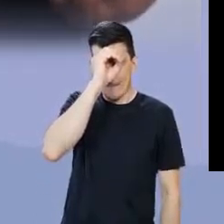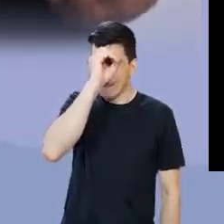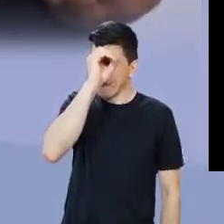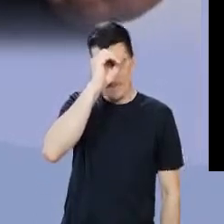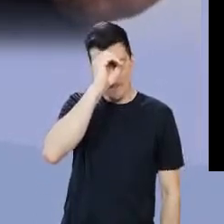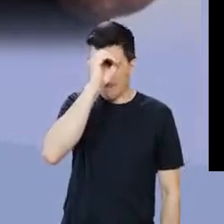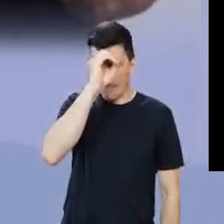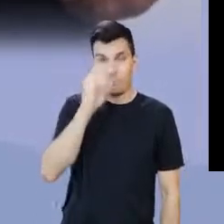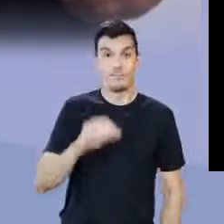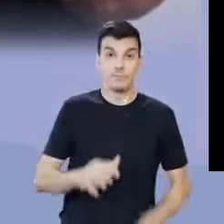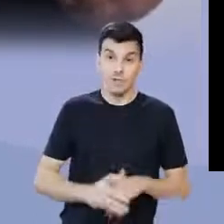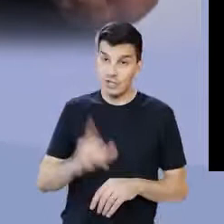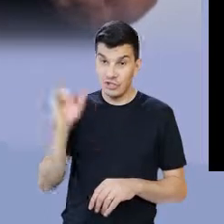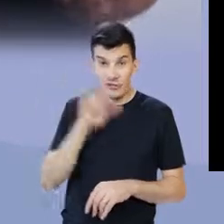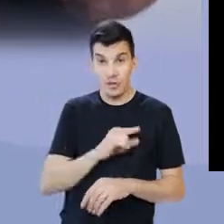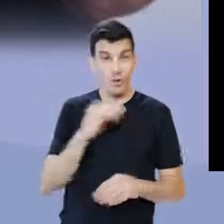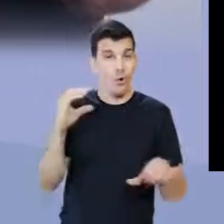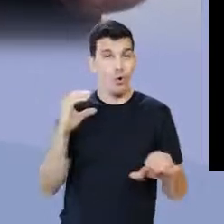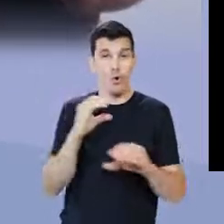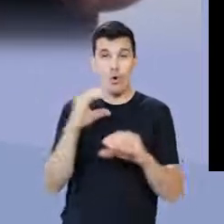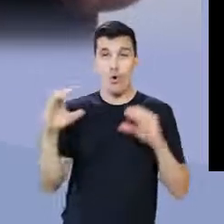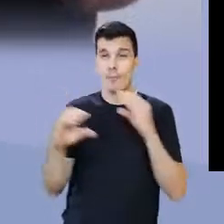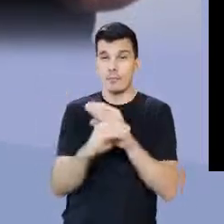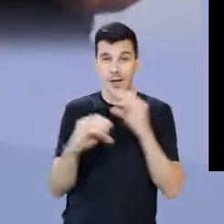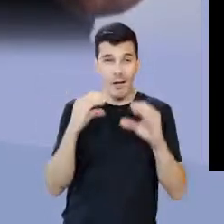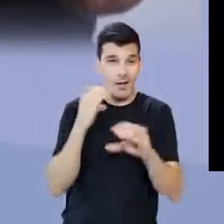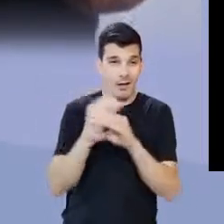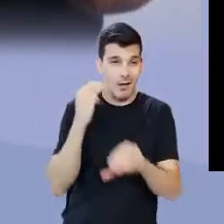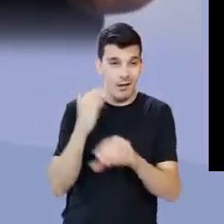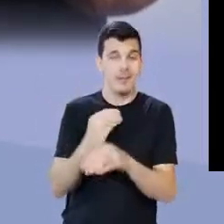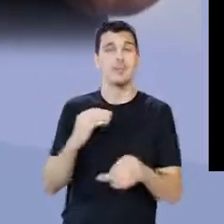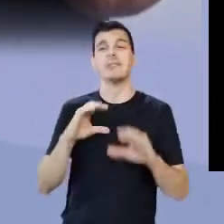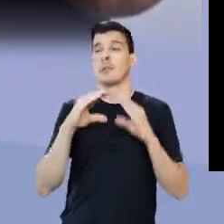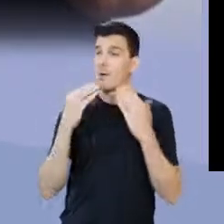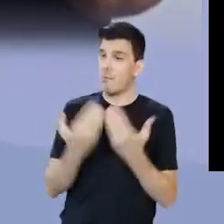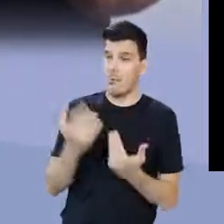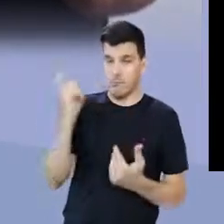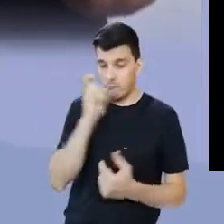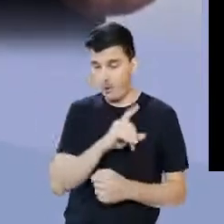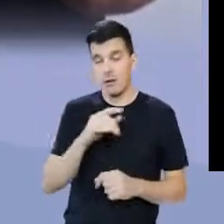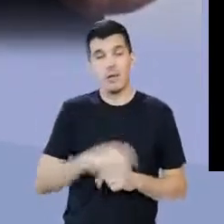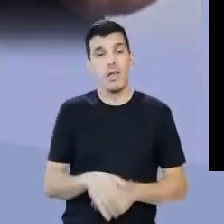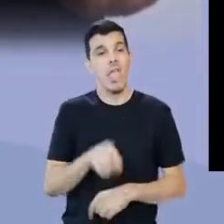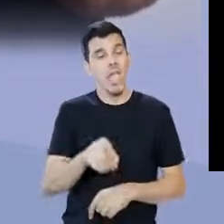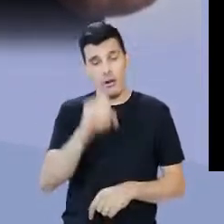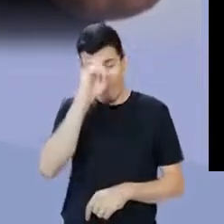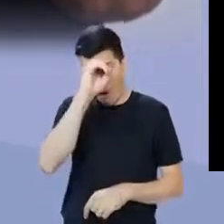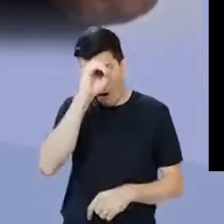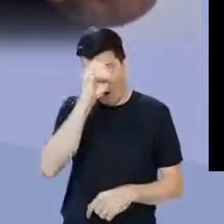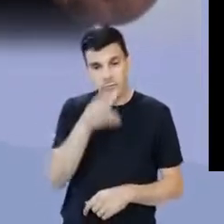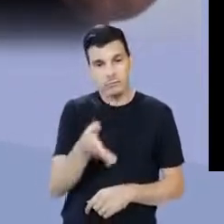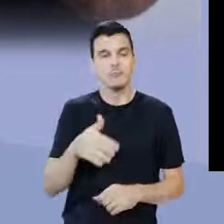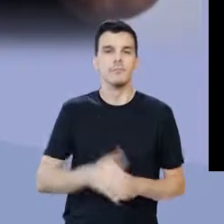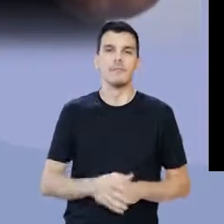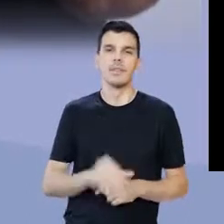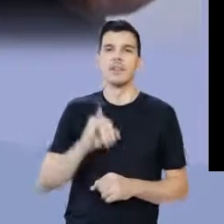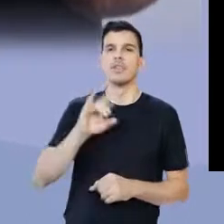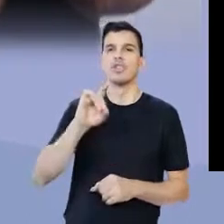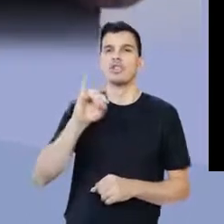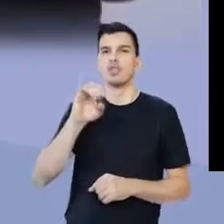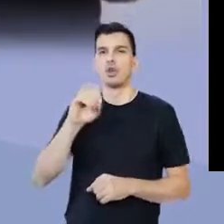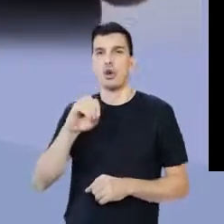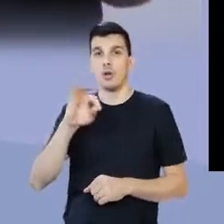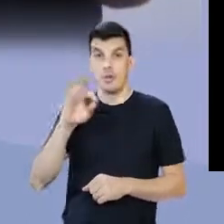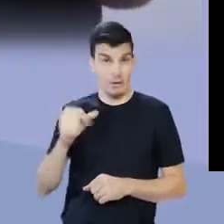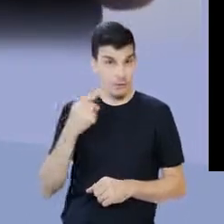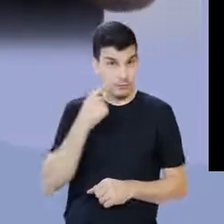conviver realmente em comunidade, em uma polis. Os gregos falavam muito bem que aquele que olha por todos é um cara político.